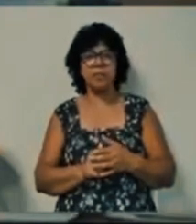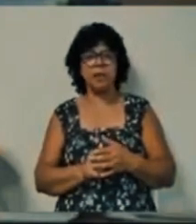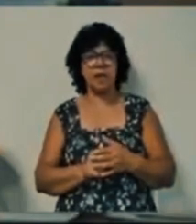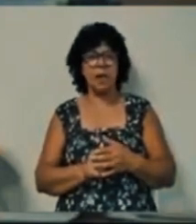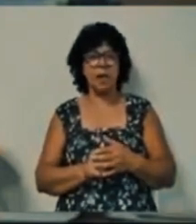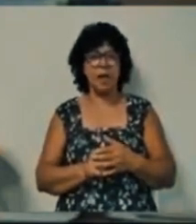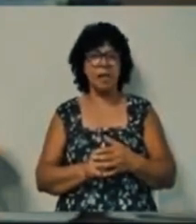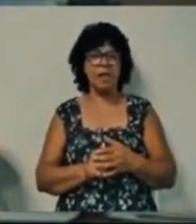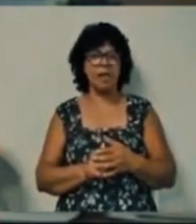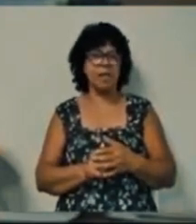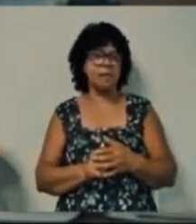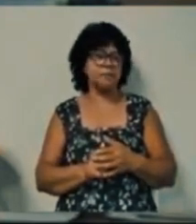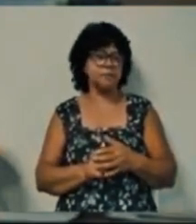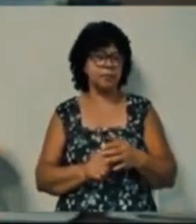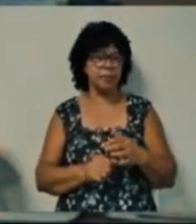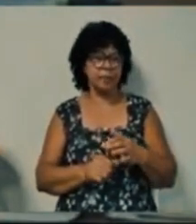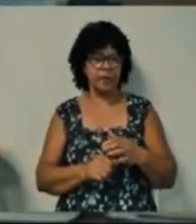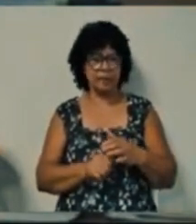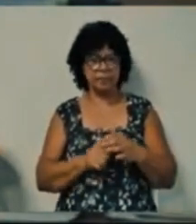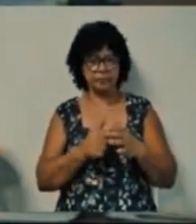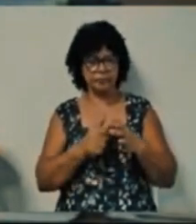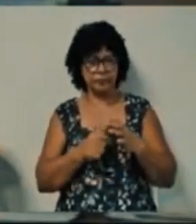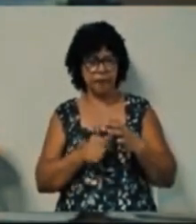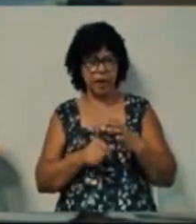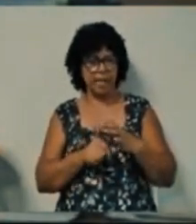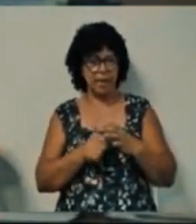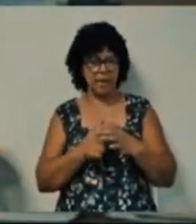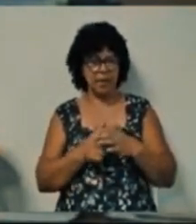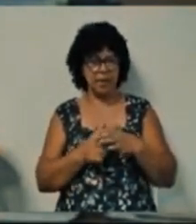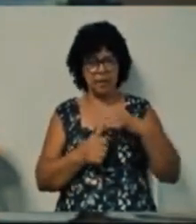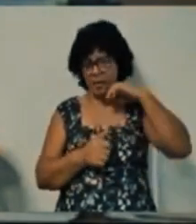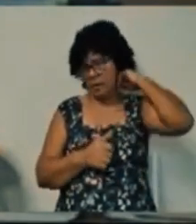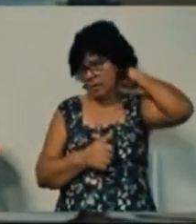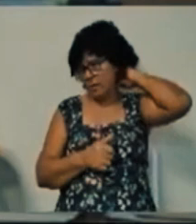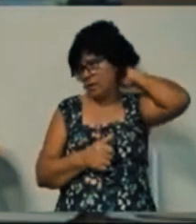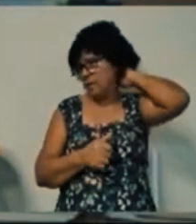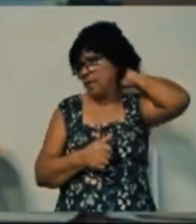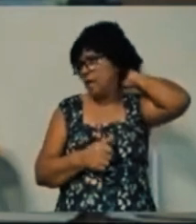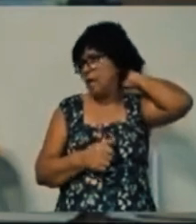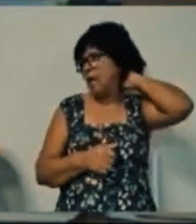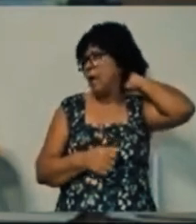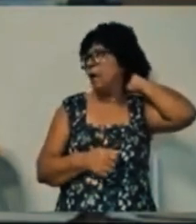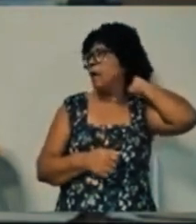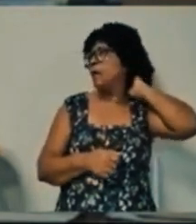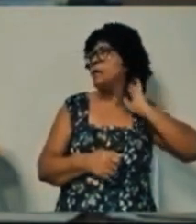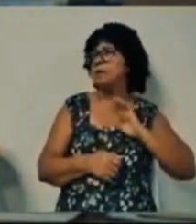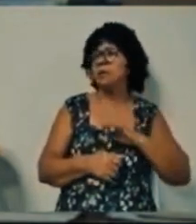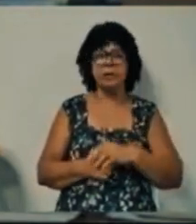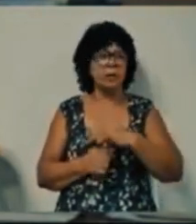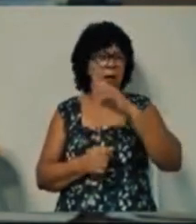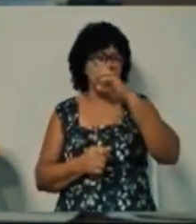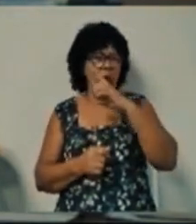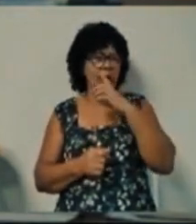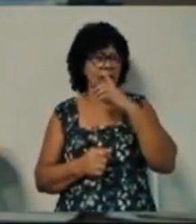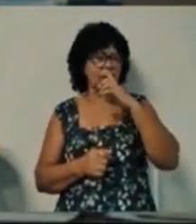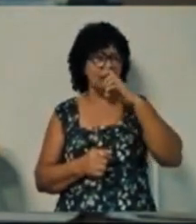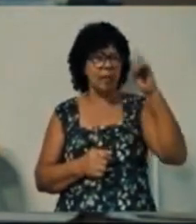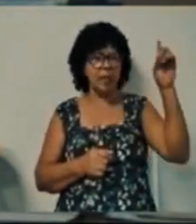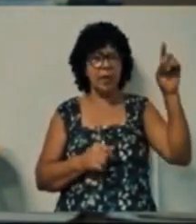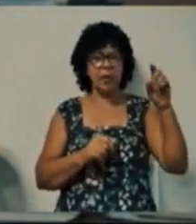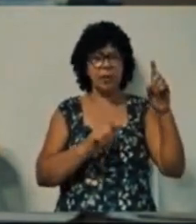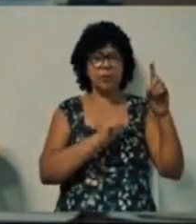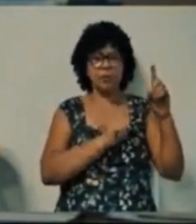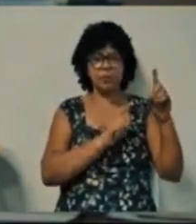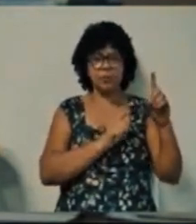auxiliar. Mas na segunda viagem, inverte, porque Deus tinha uma obra específica através da vida de